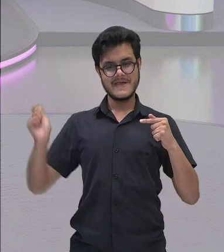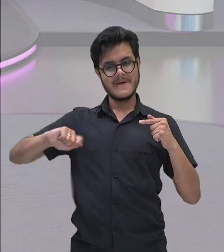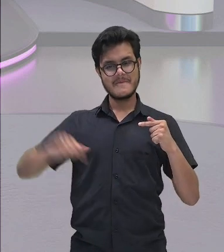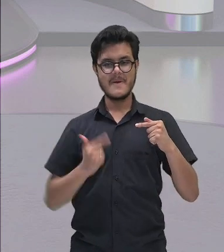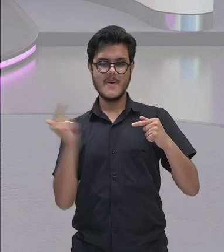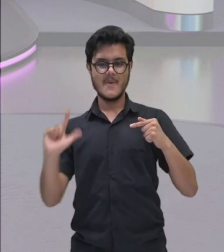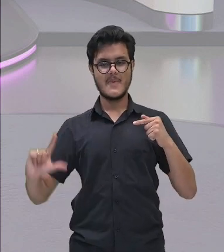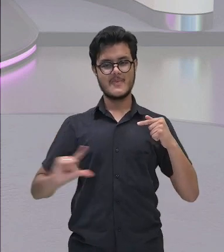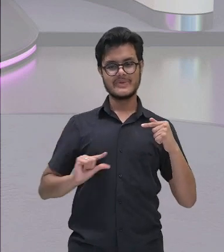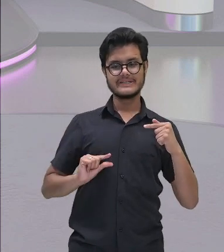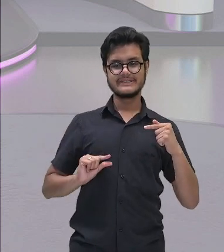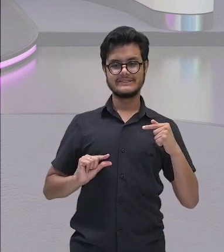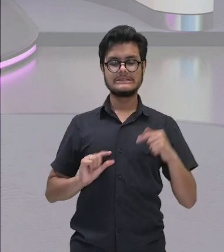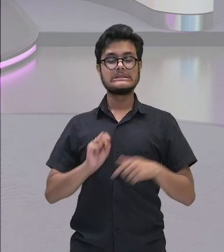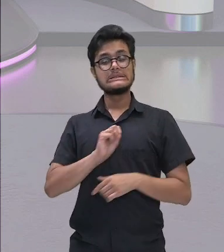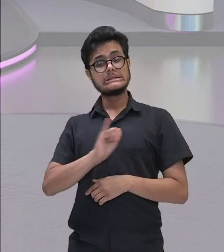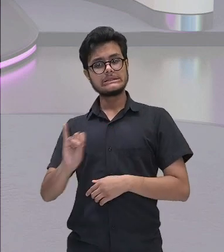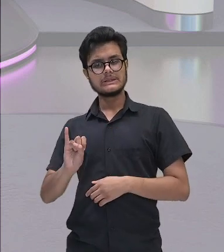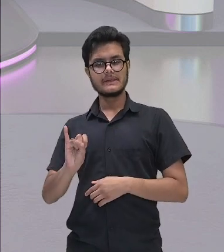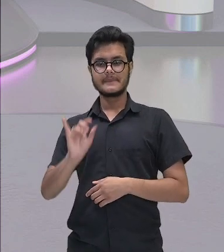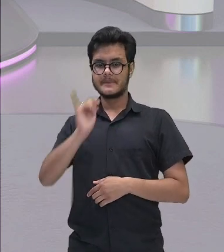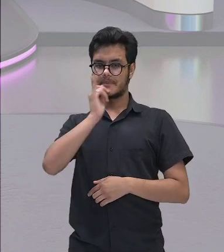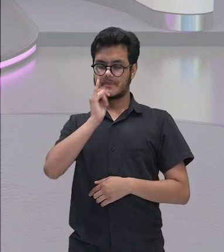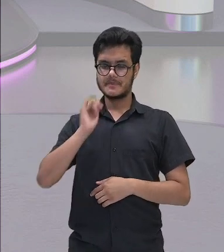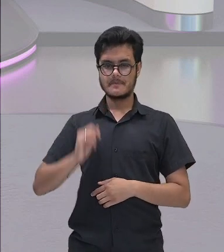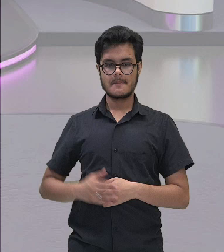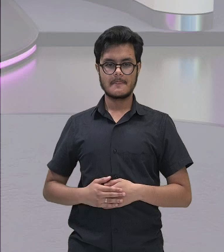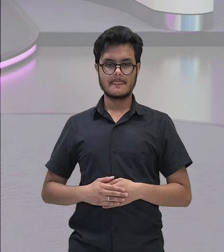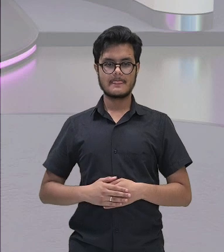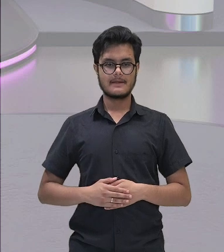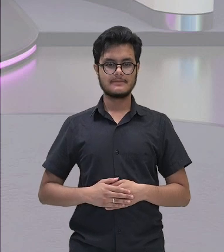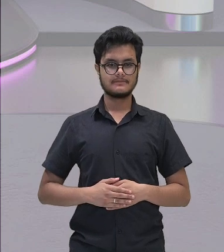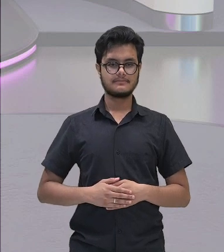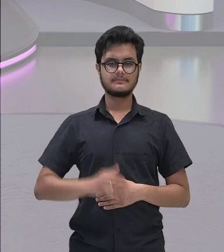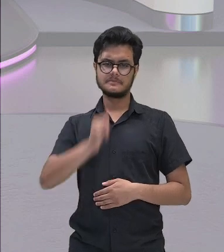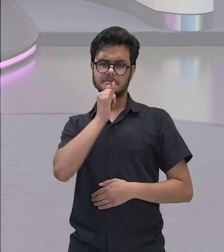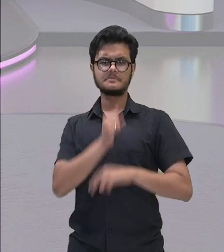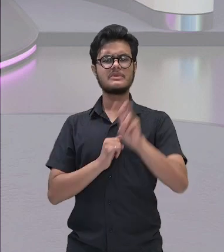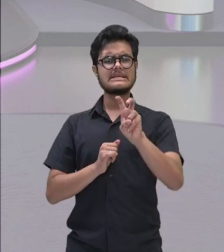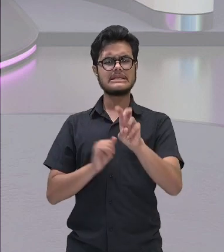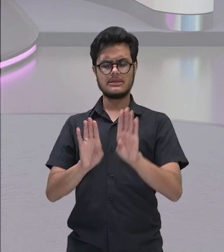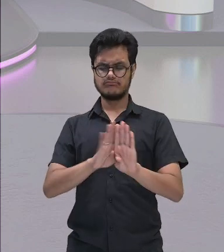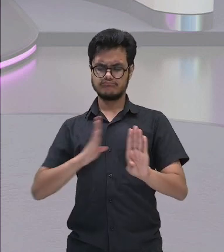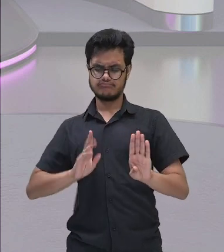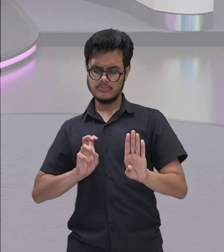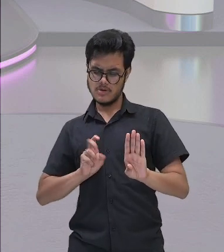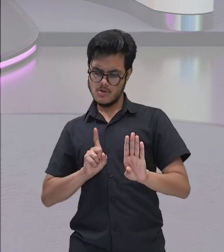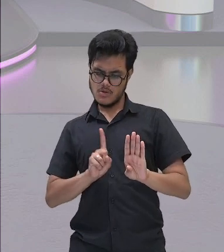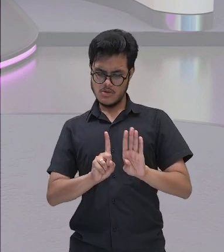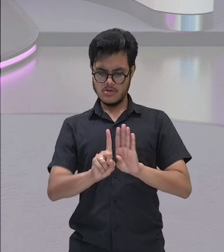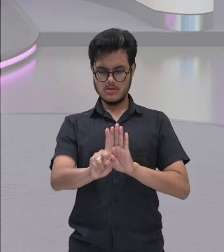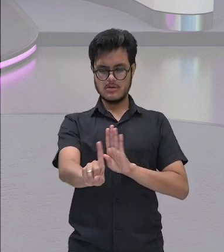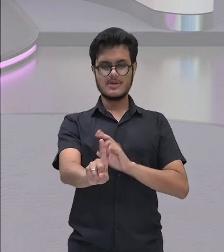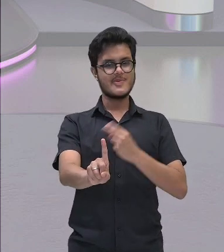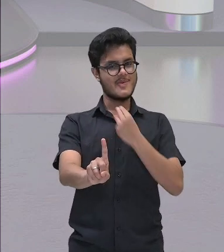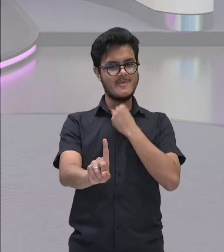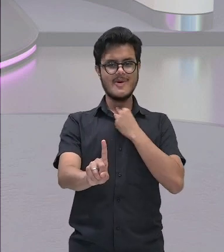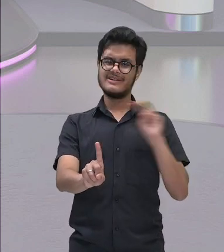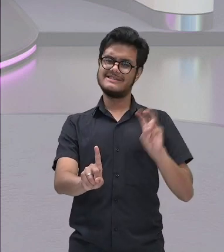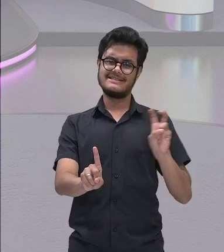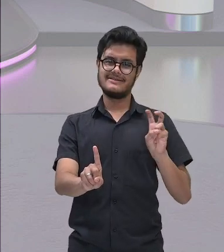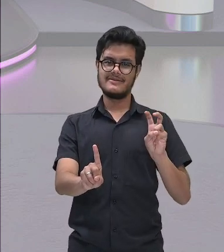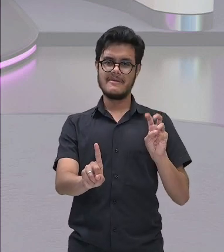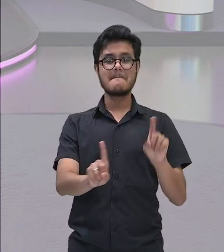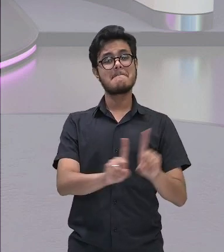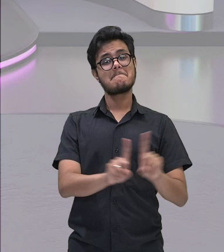opções e se ela resolver entrar pela quinta porta ela não vai poder sair pela quinta porta